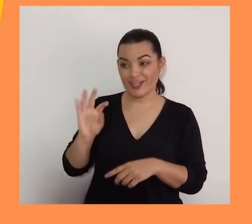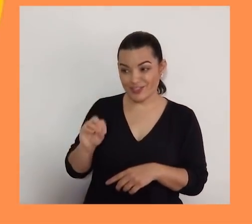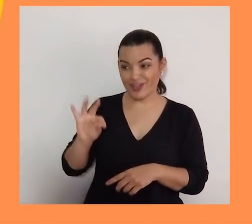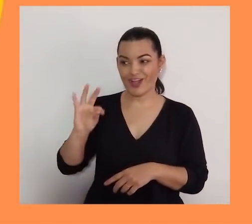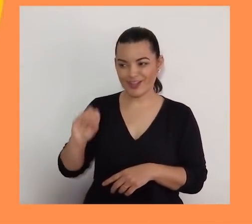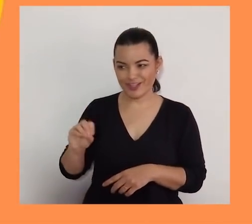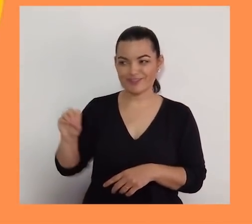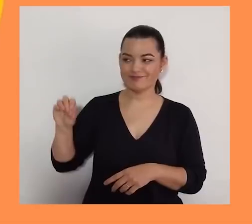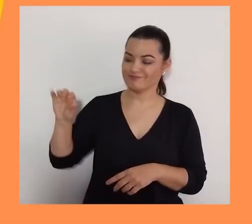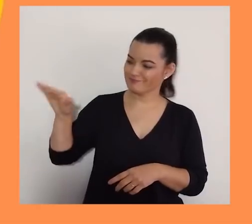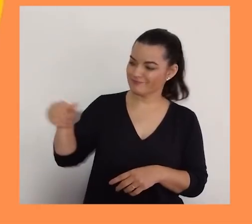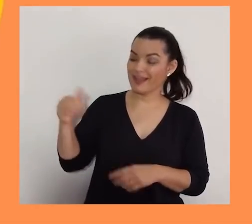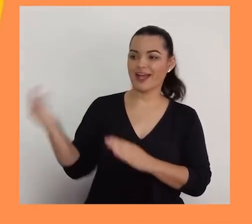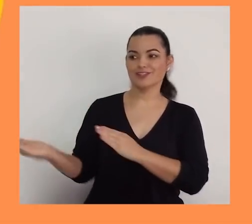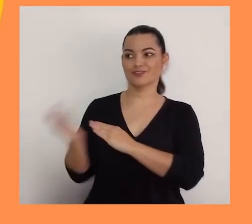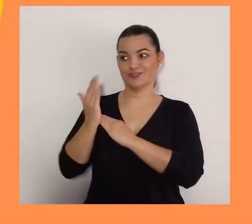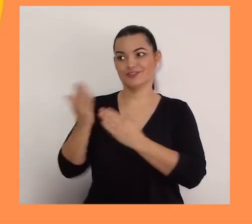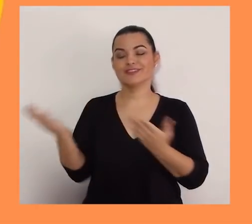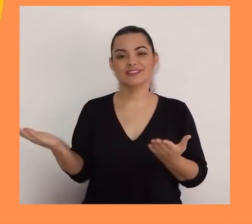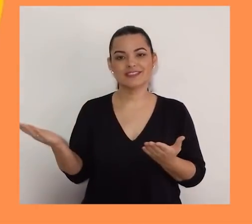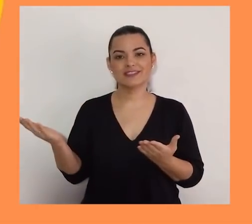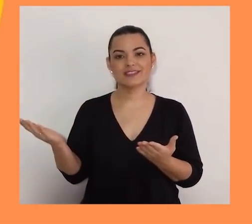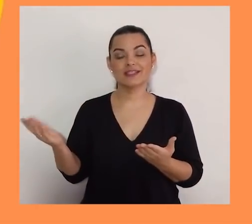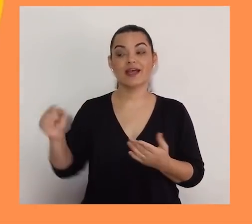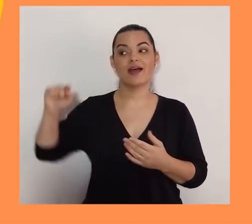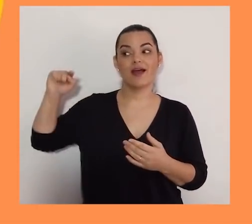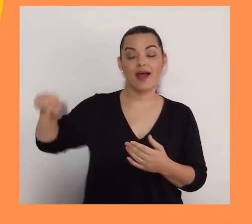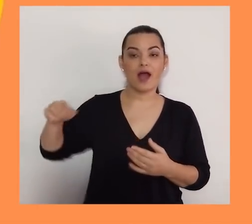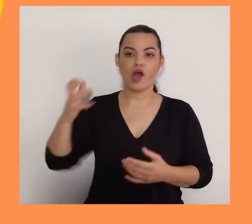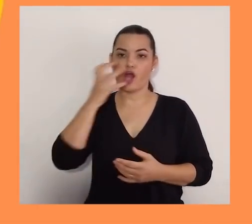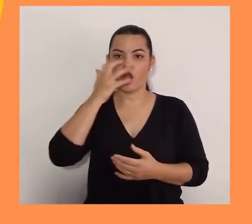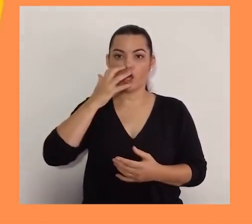Puxa que puxa e nada